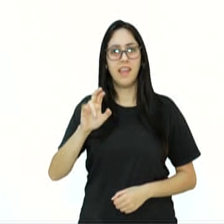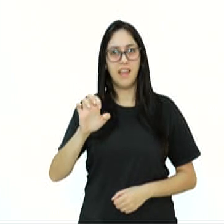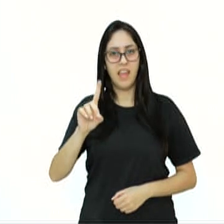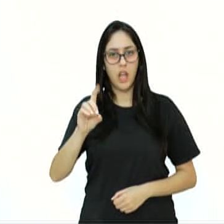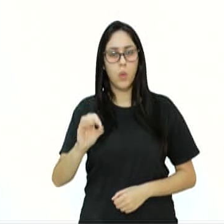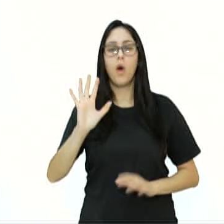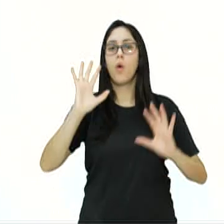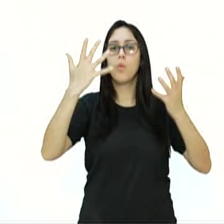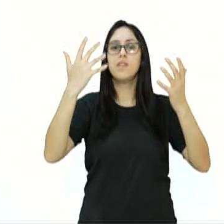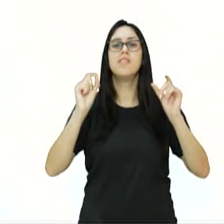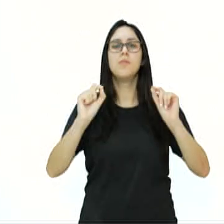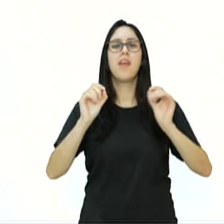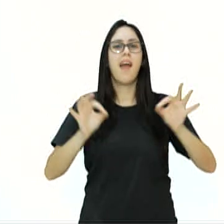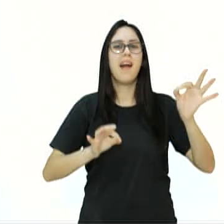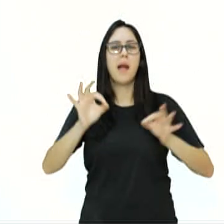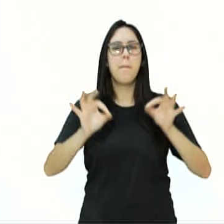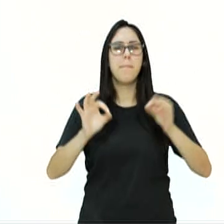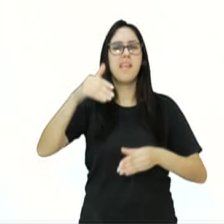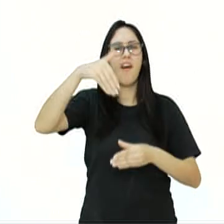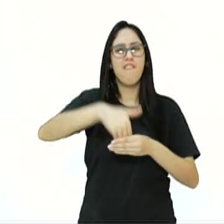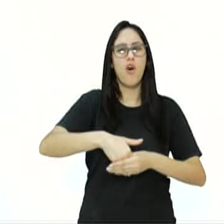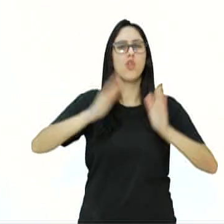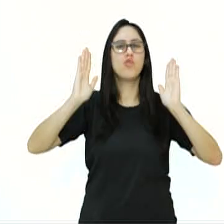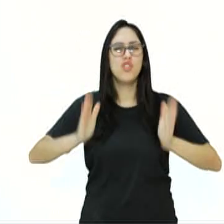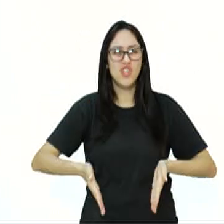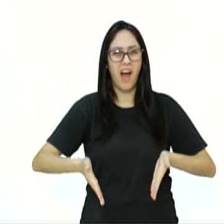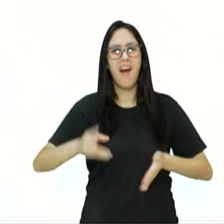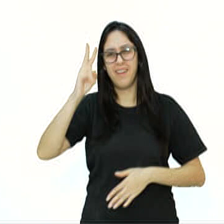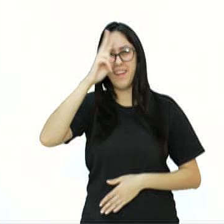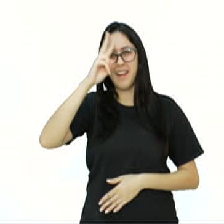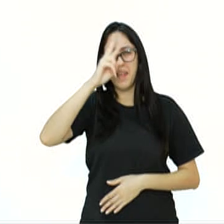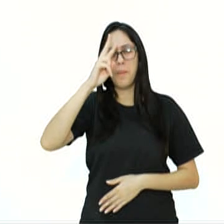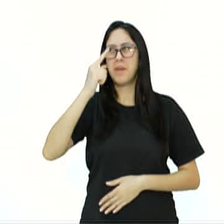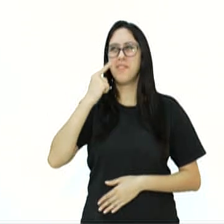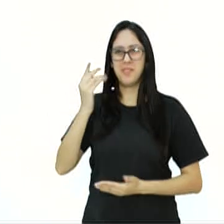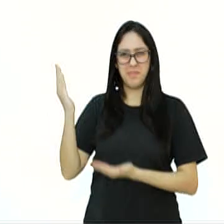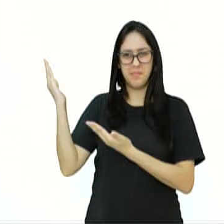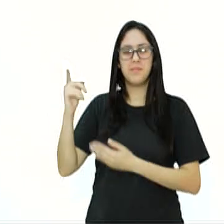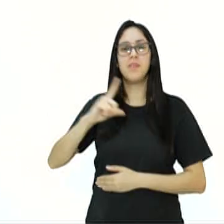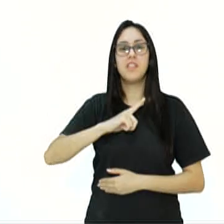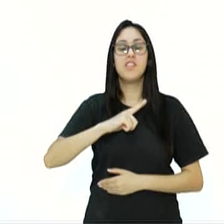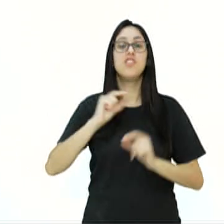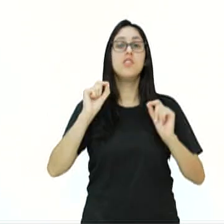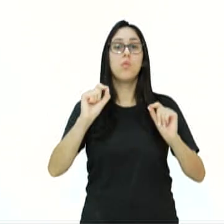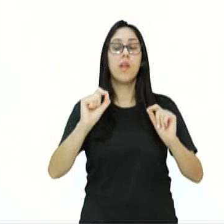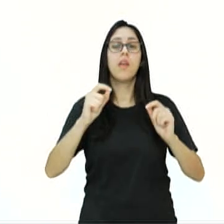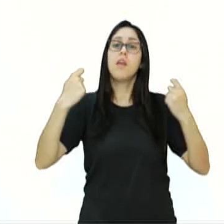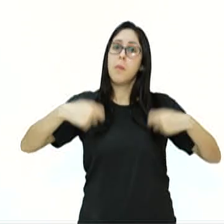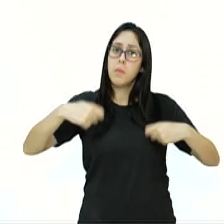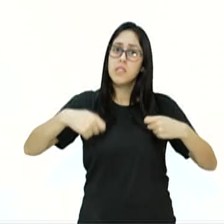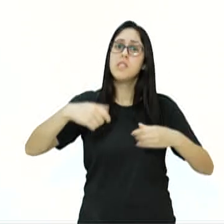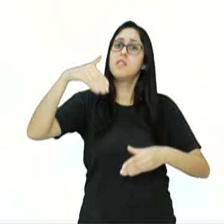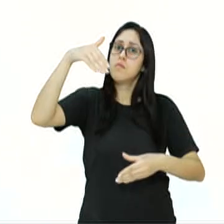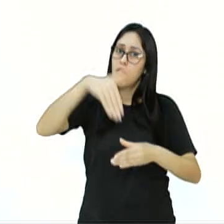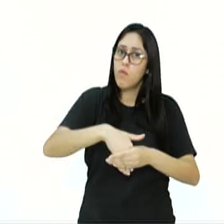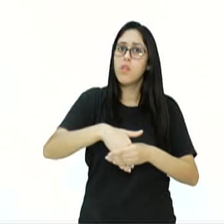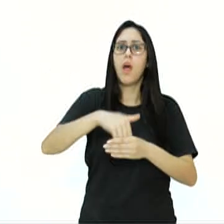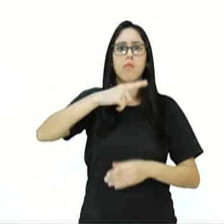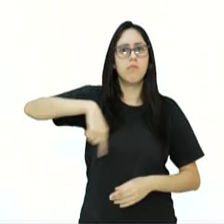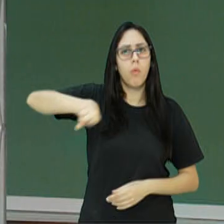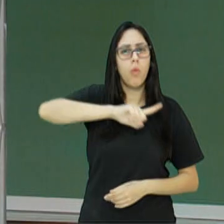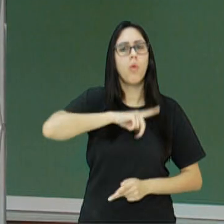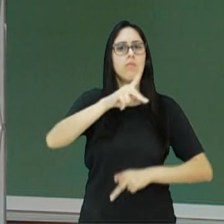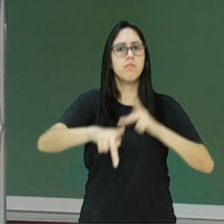já acontecendo aqui no Brasil. Era uma campanha que defendia as eleições diretas para presidente, porém essa campanha,